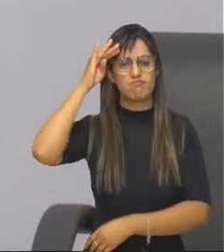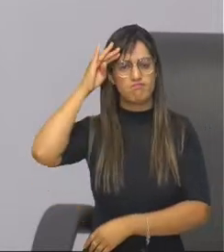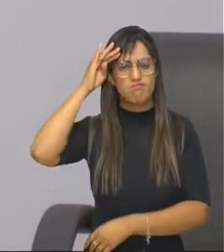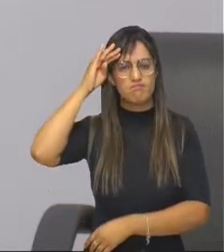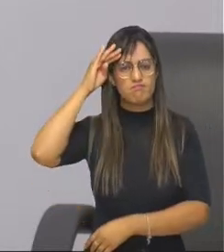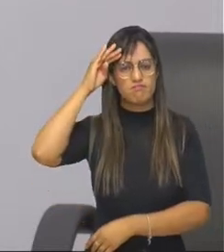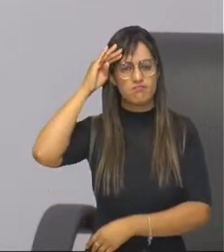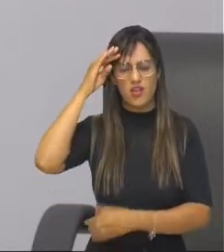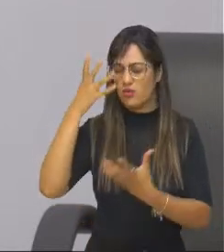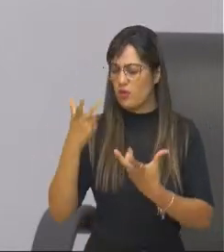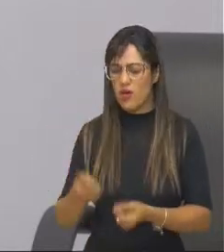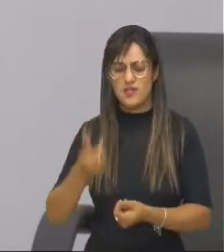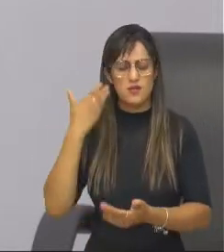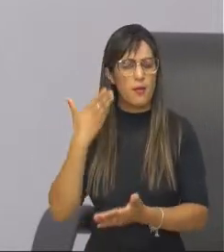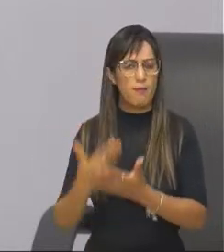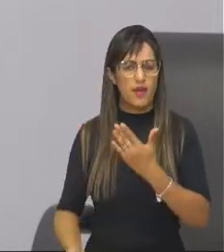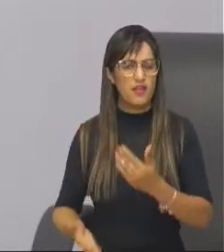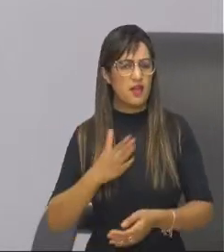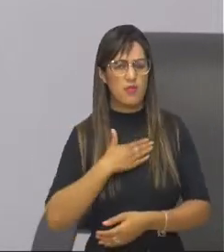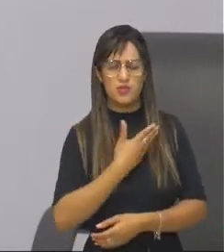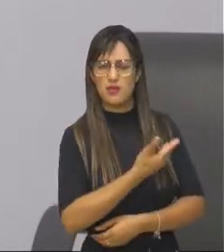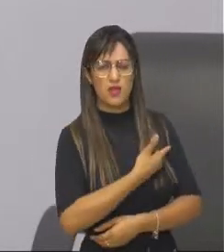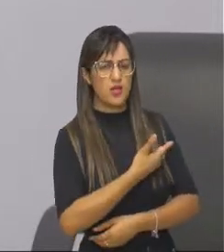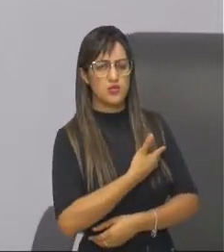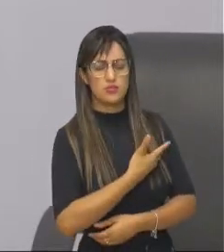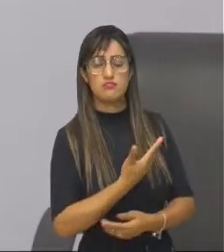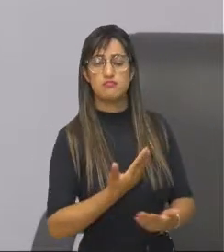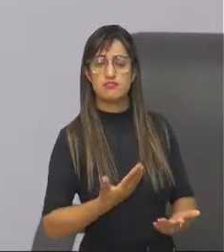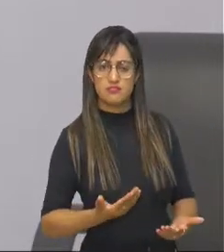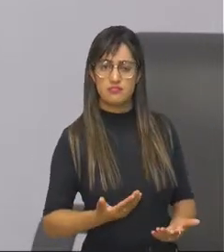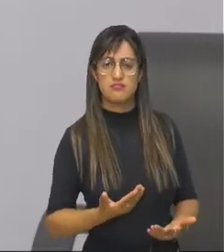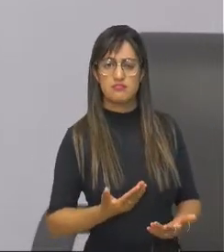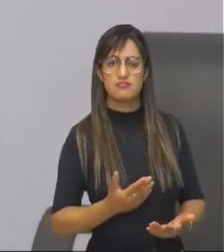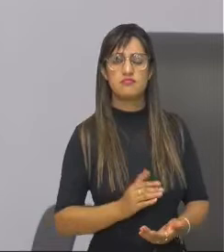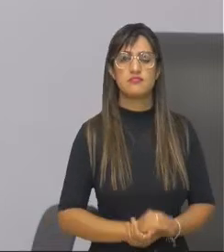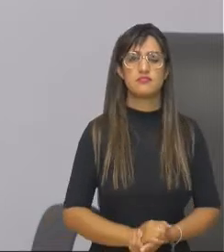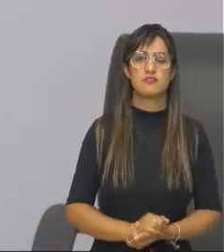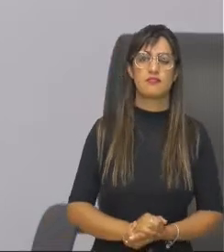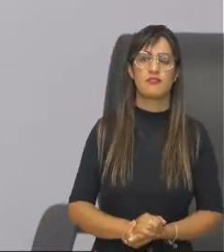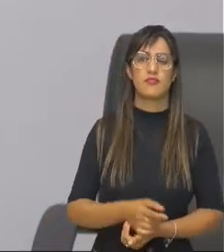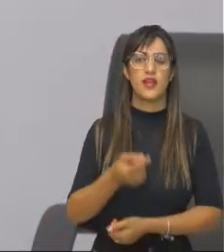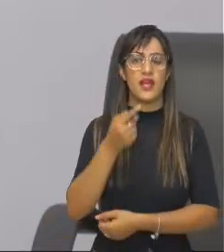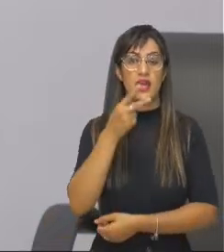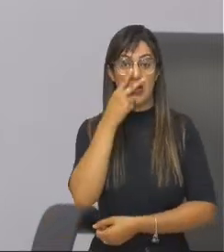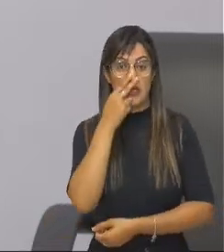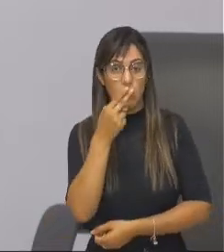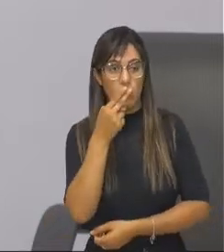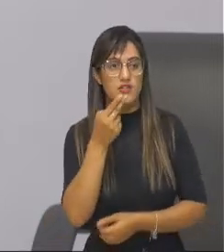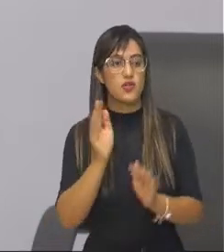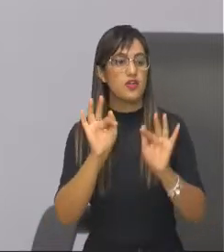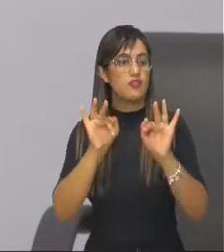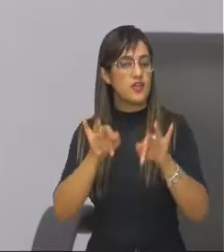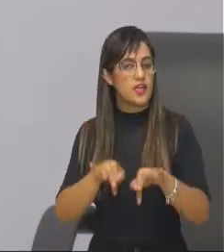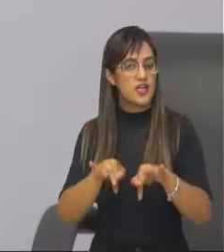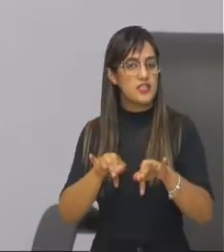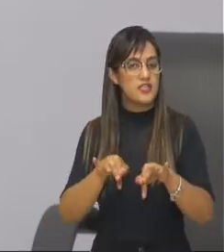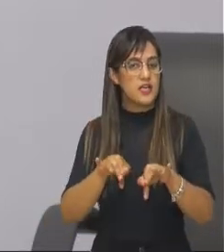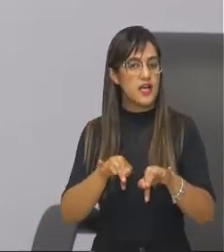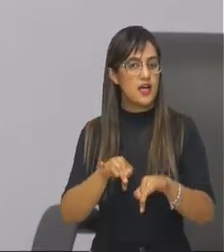amigos, como você falou também, amigo. E eu acho que eu queria também terminar essa